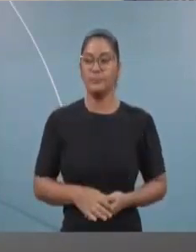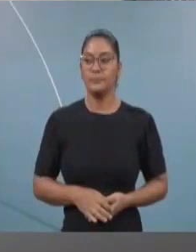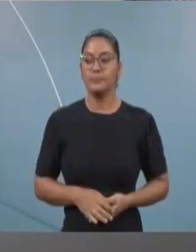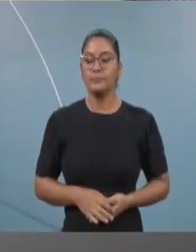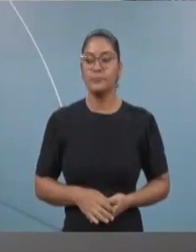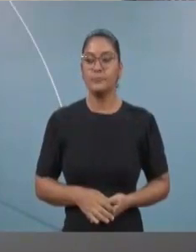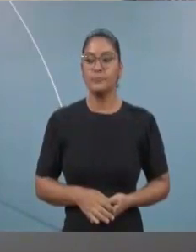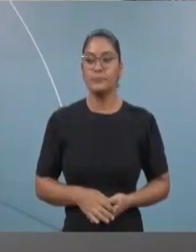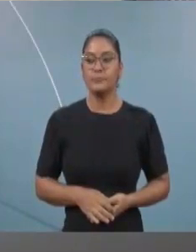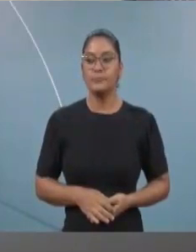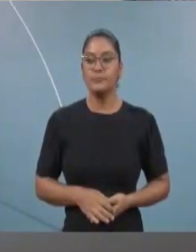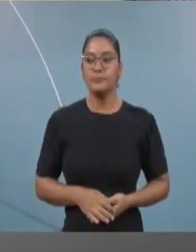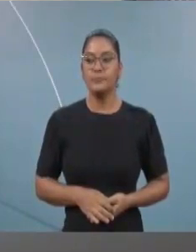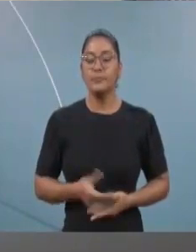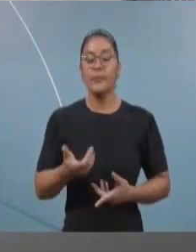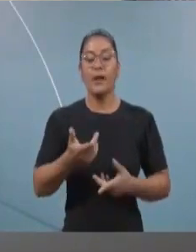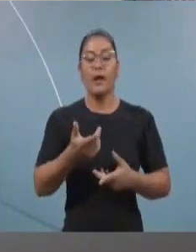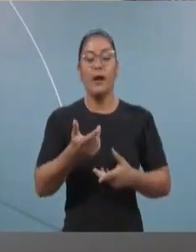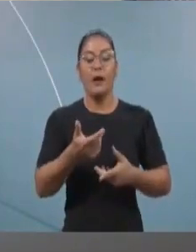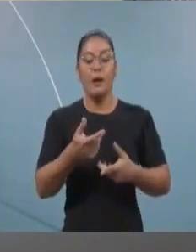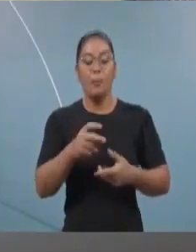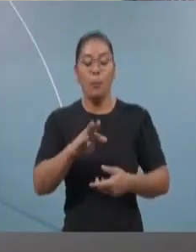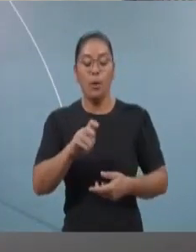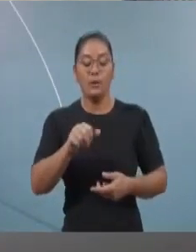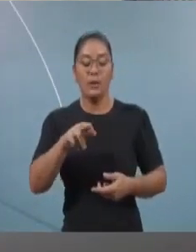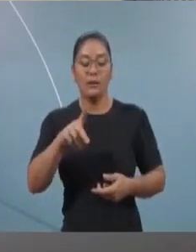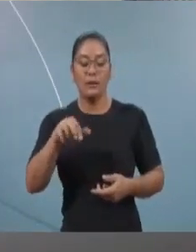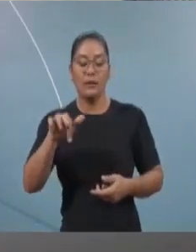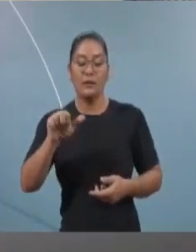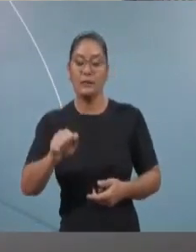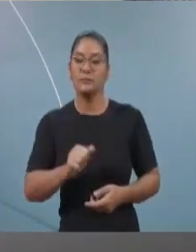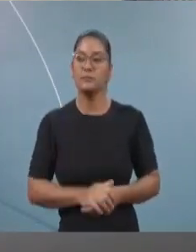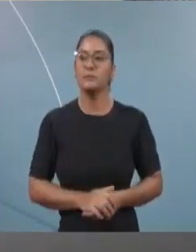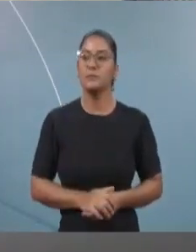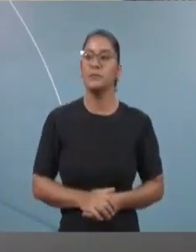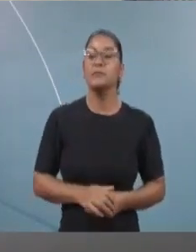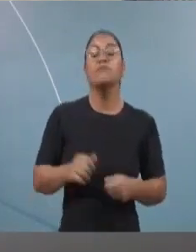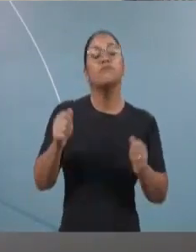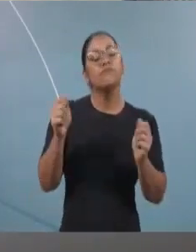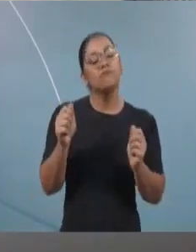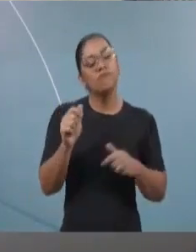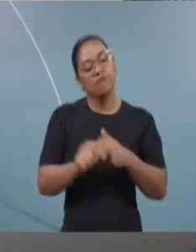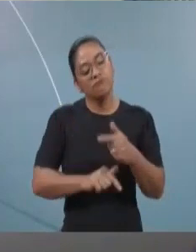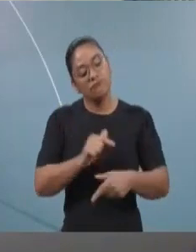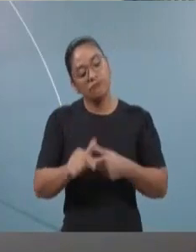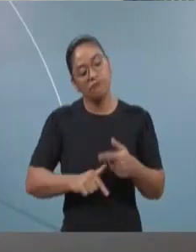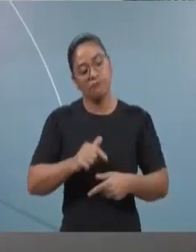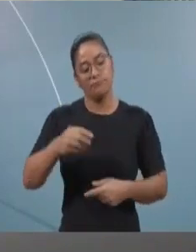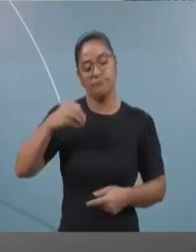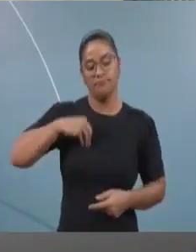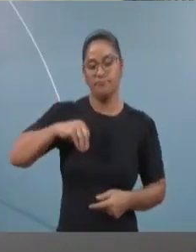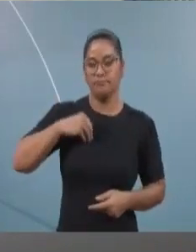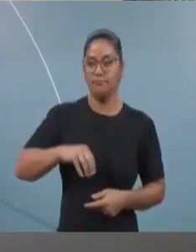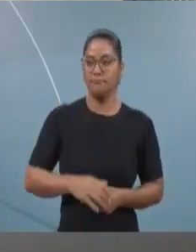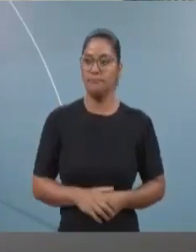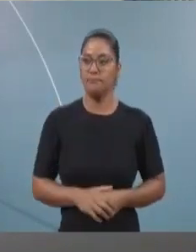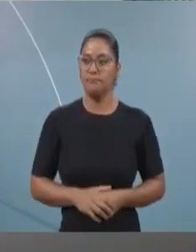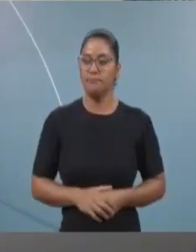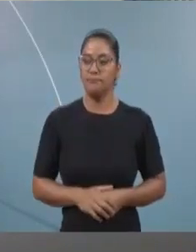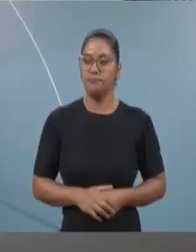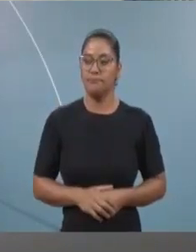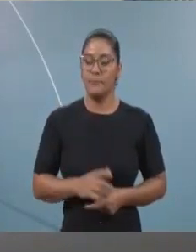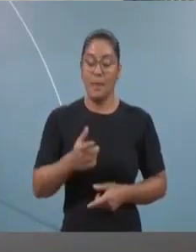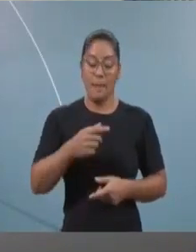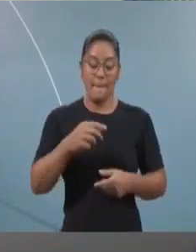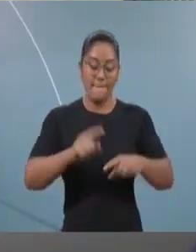incentivando as bordadeiras na geração de emprego e renda as peças são todas feitas com matéria